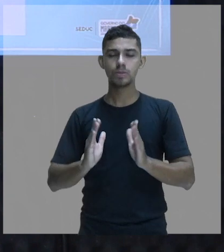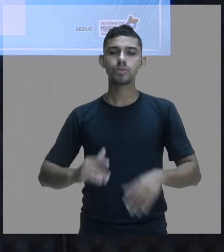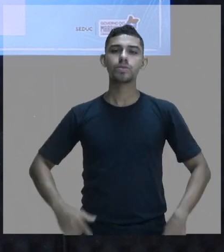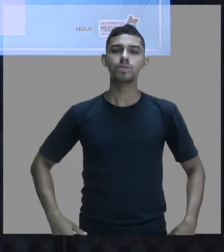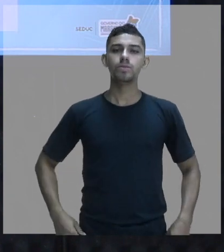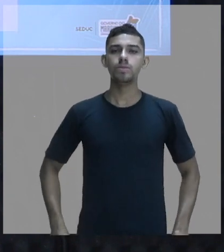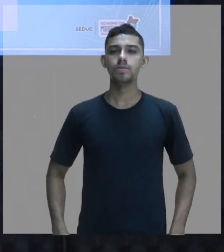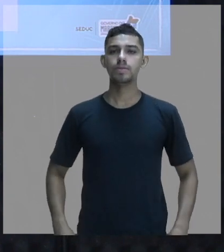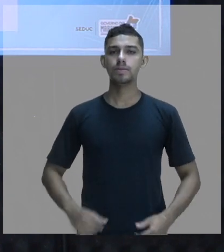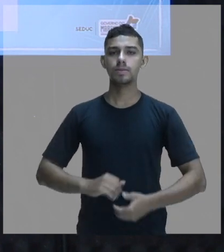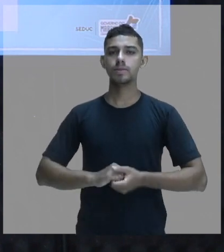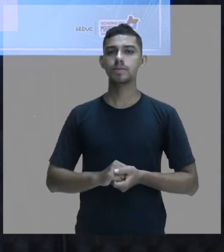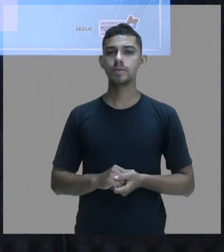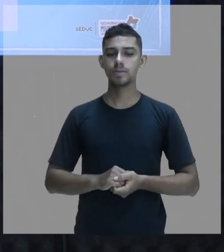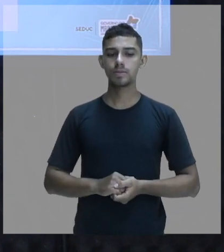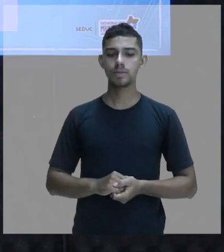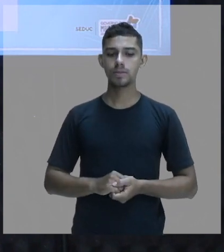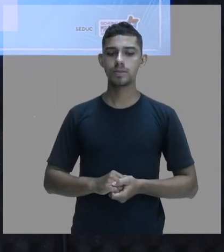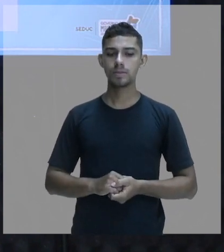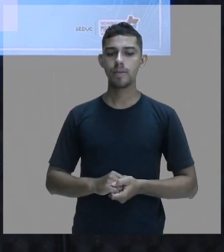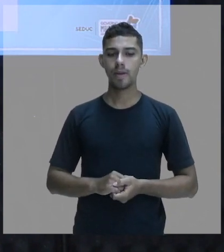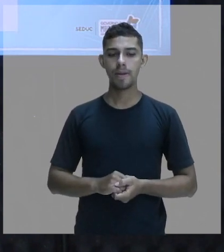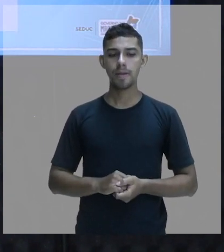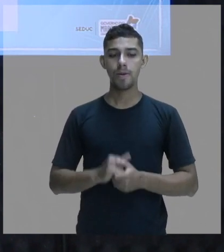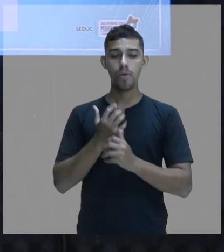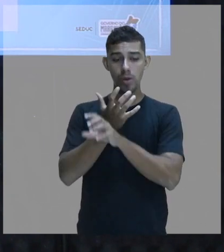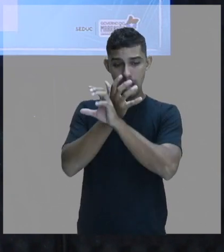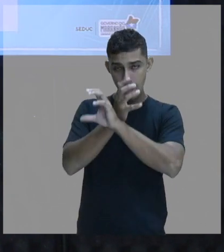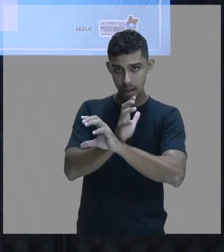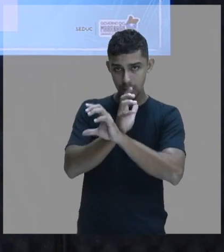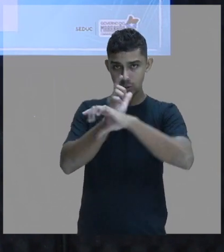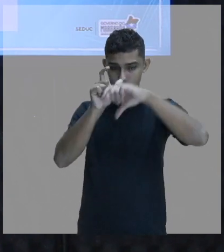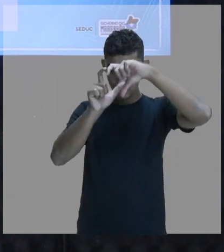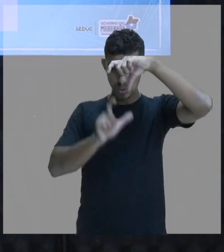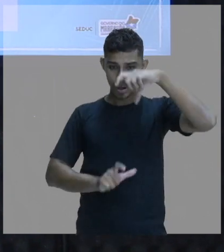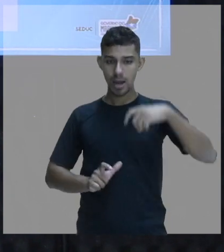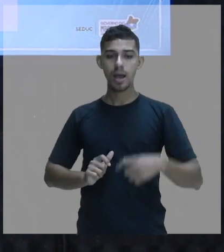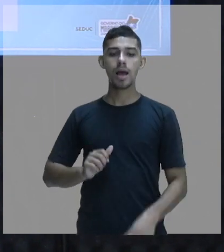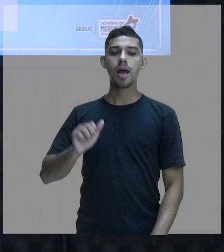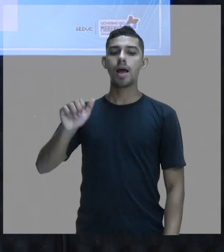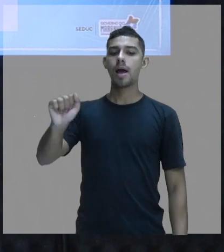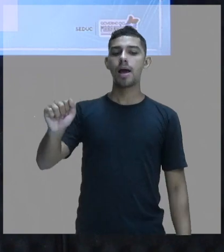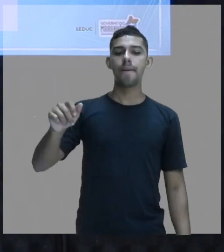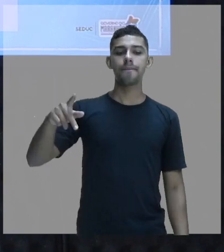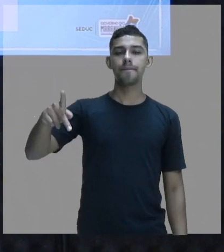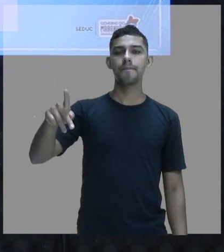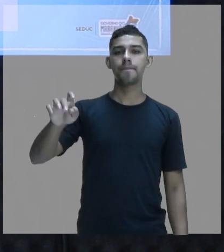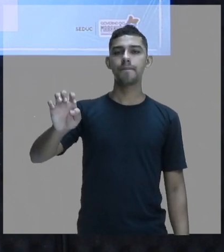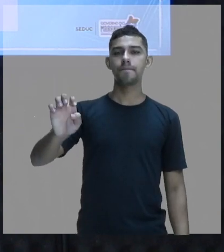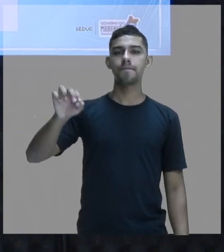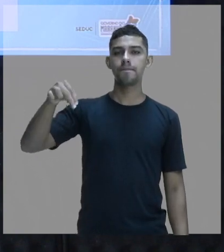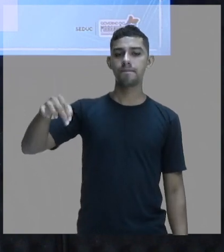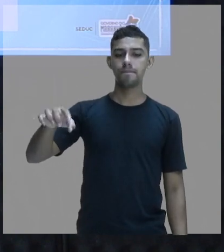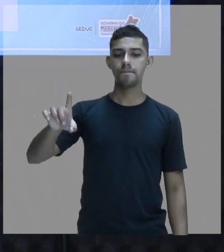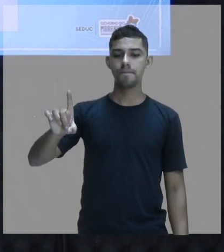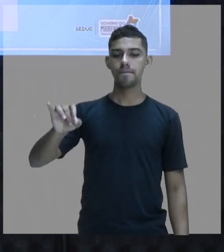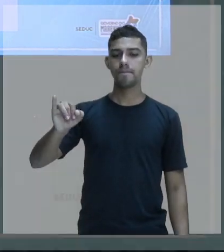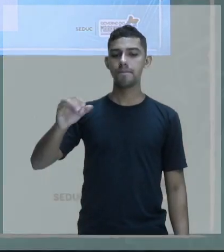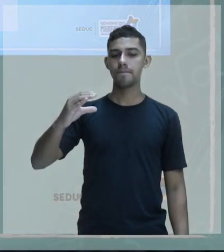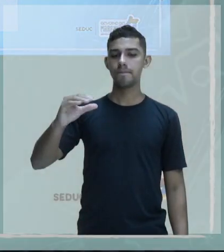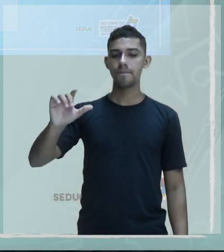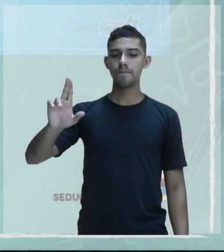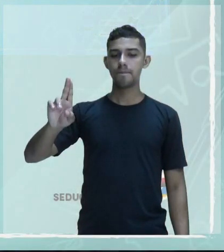certo? O esqueleto apendicular, falamos do esqueleto axial, agora vamos para o esqueleto apendicular. O